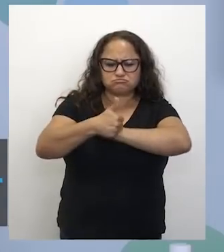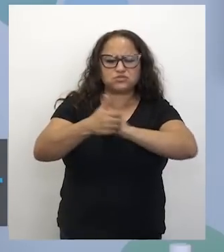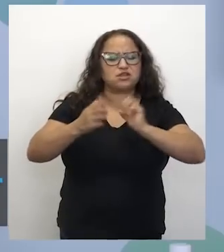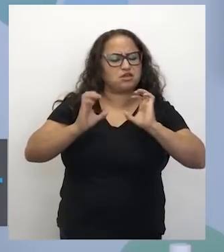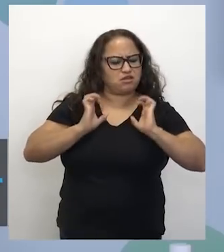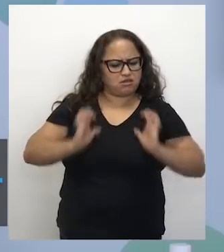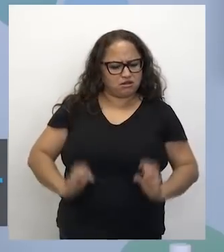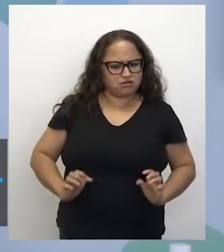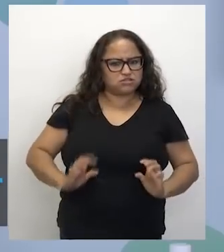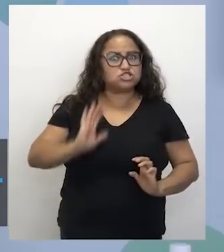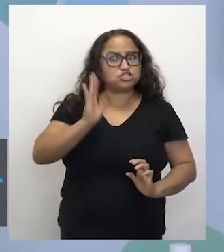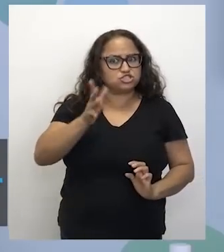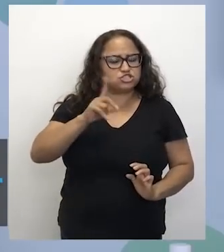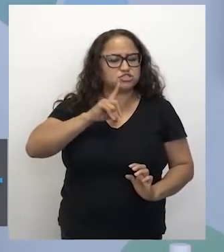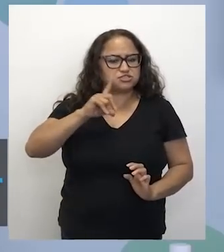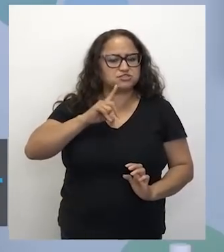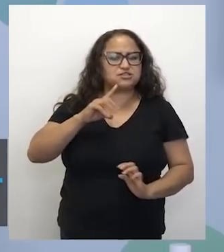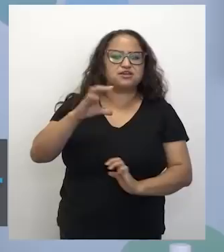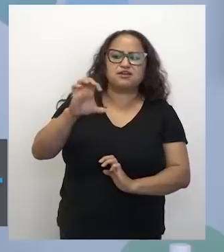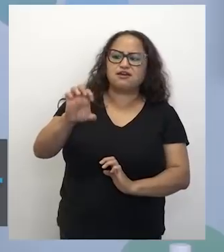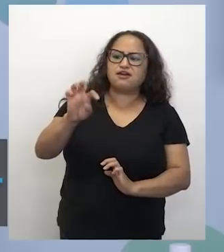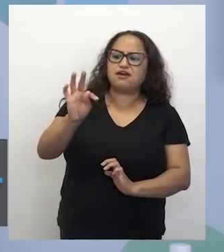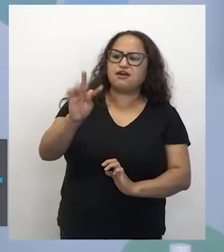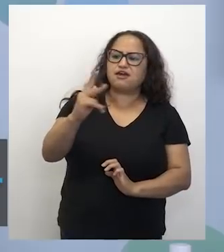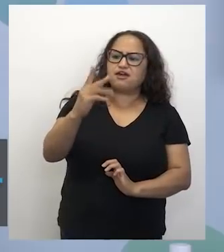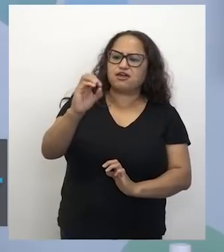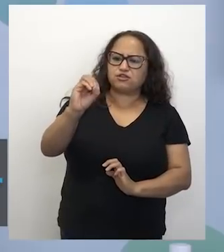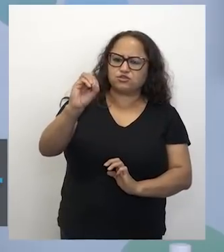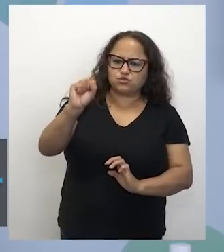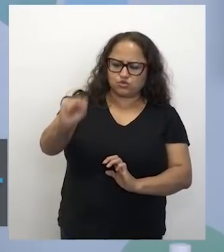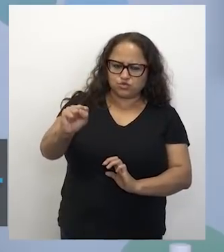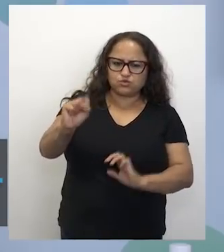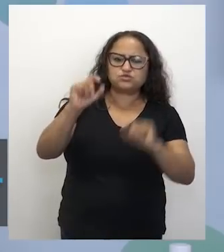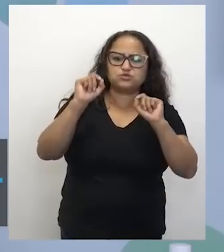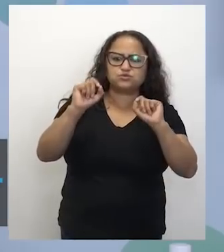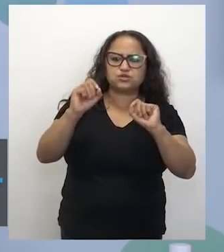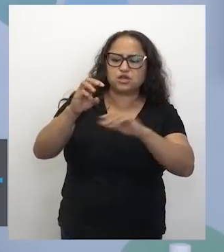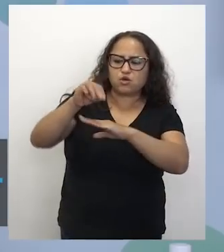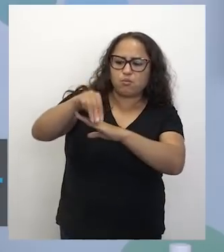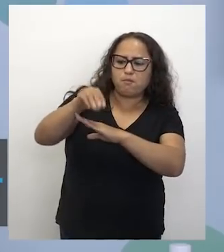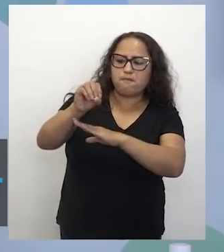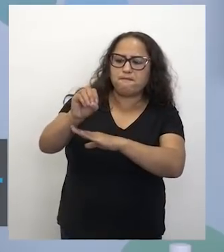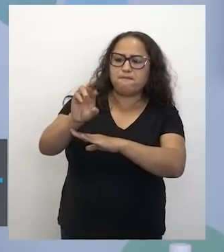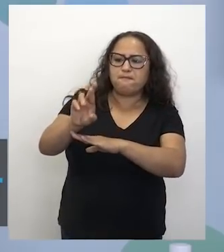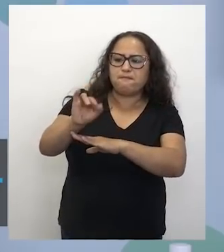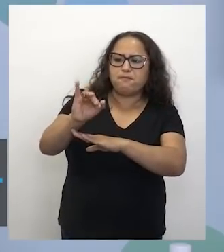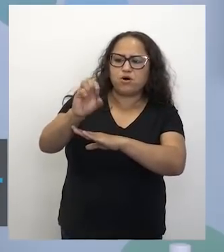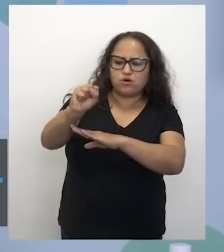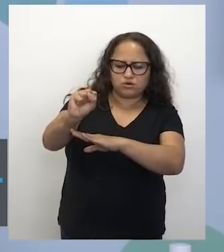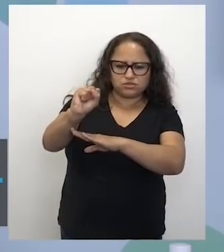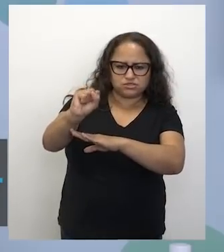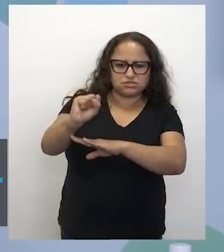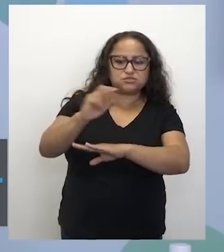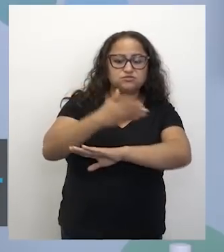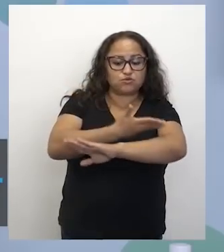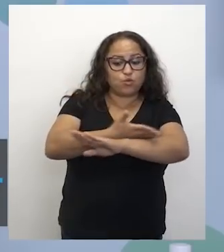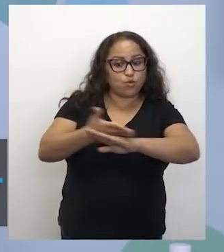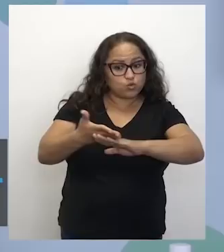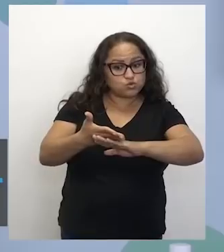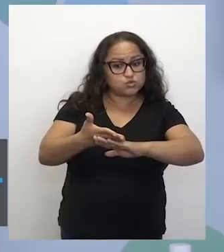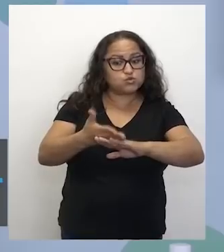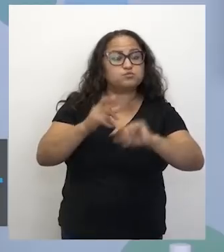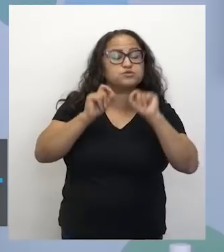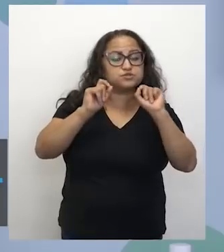esse ethos vai ser traduzido pelos romanos como mores, né, que tem a ver com costumes, a gente